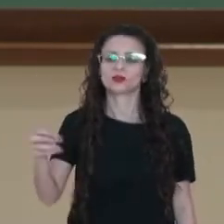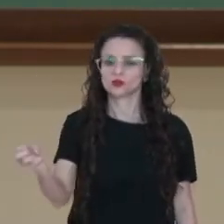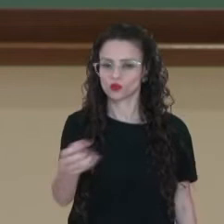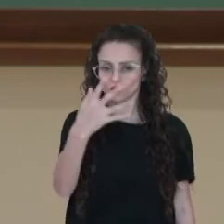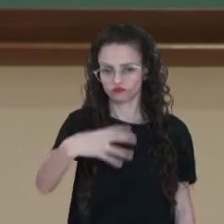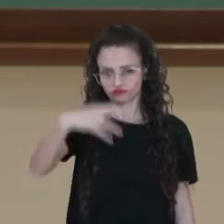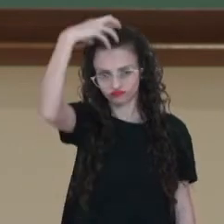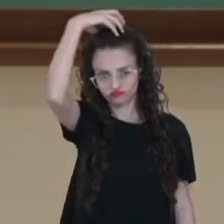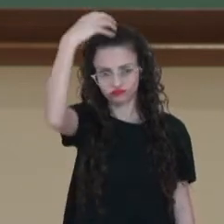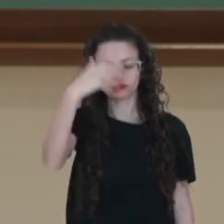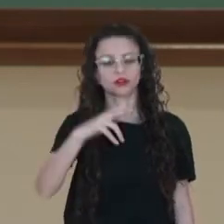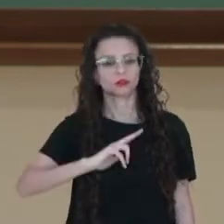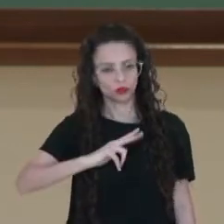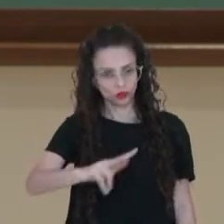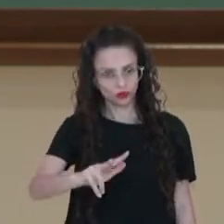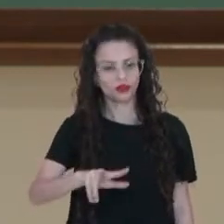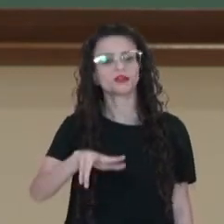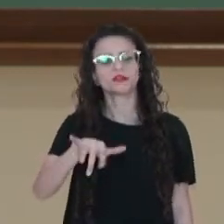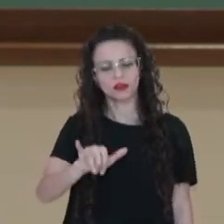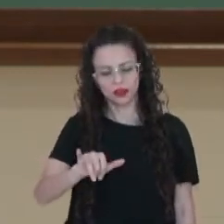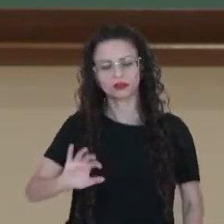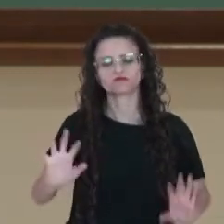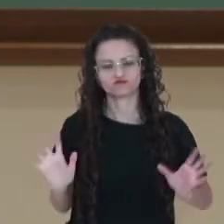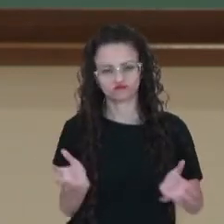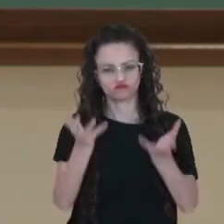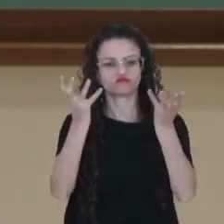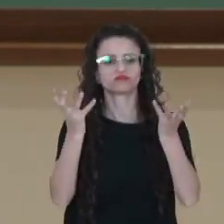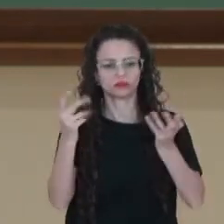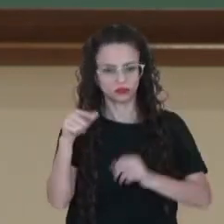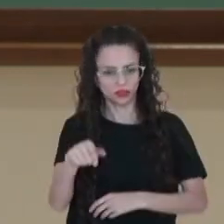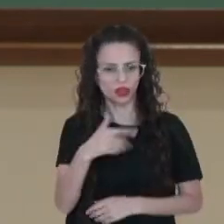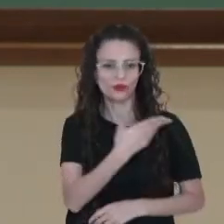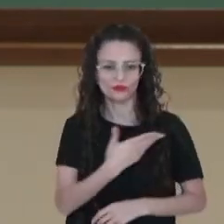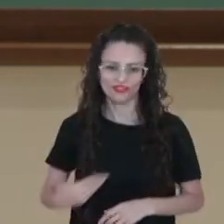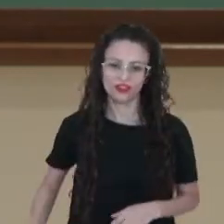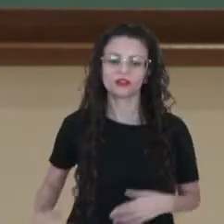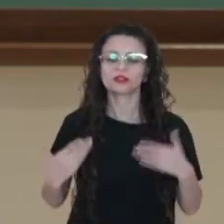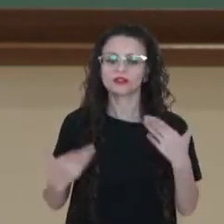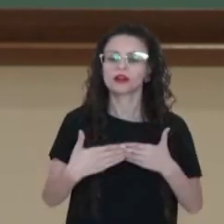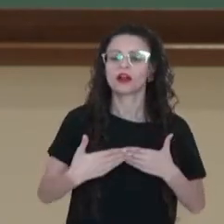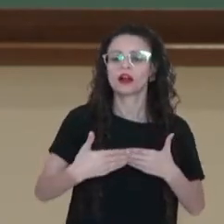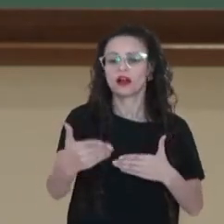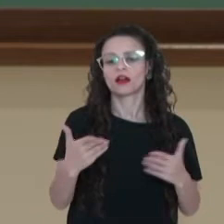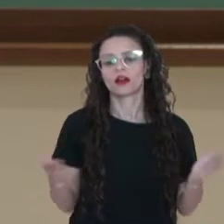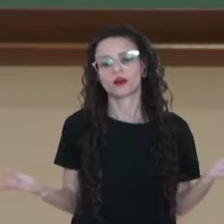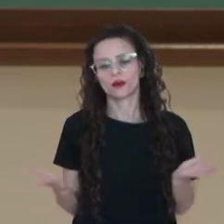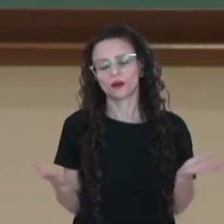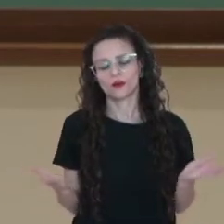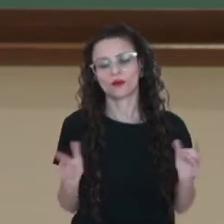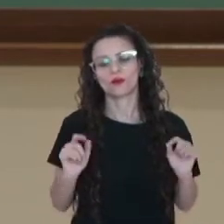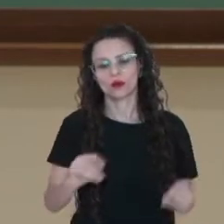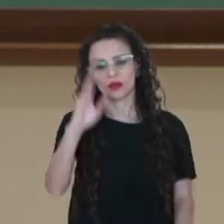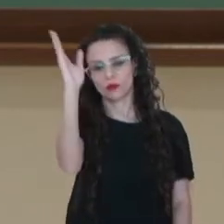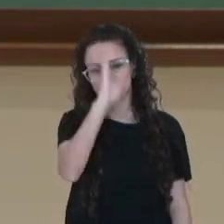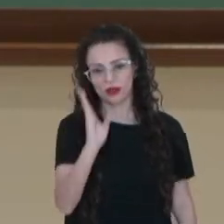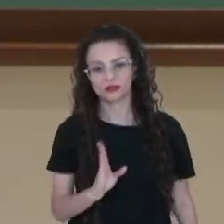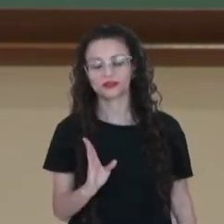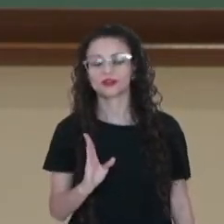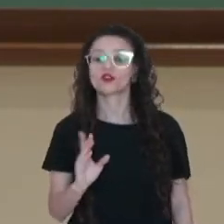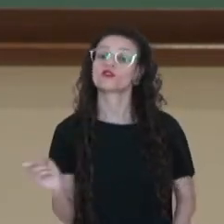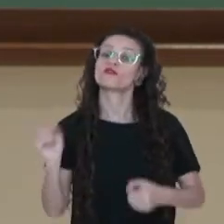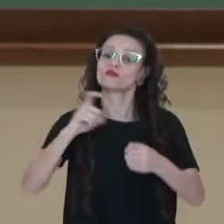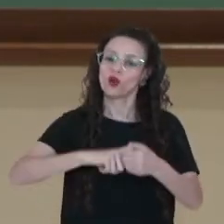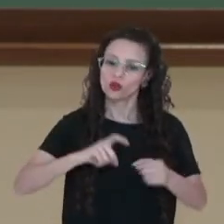em Portugal, e eles vão restaurar então a coroa portuguesa. Então, a partir desse momento, né, o Brasil volta a